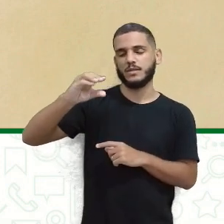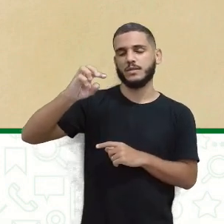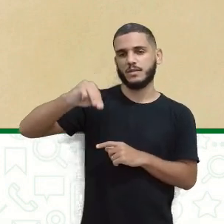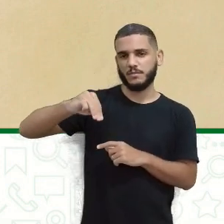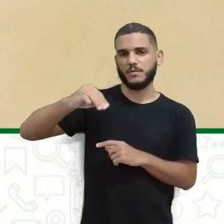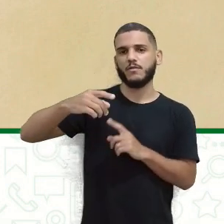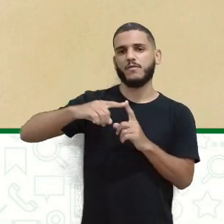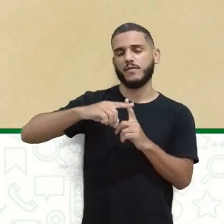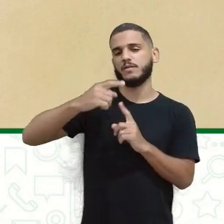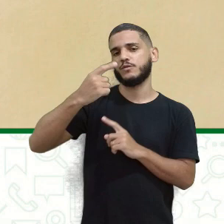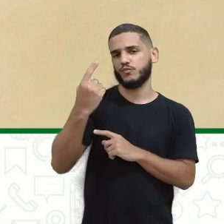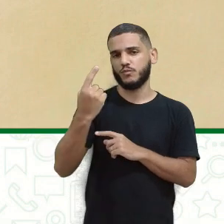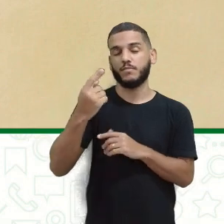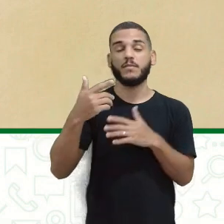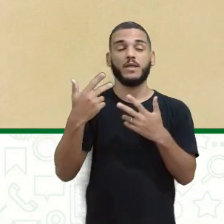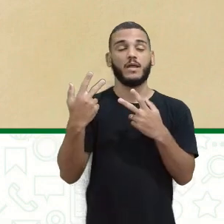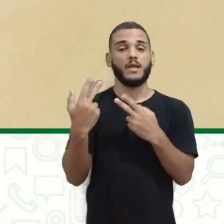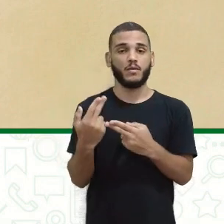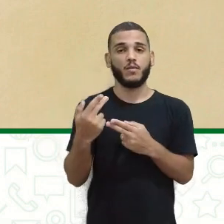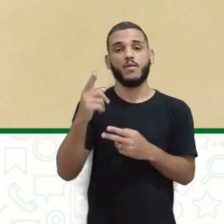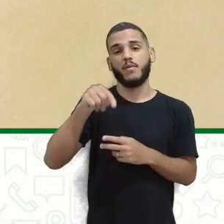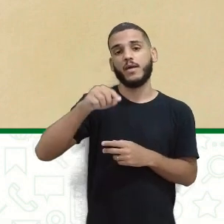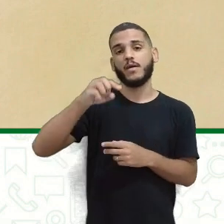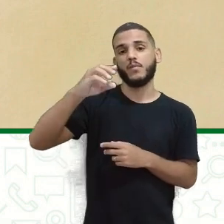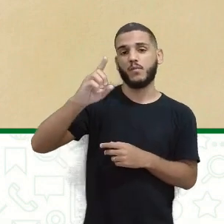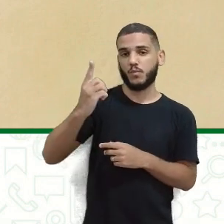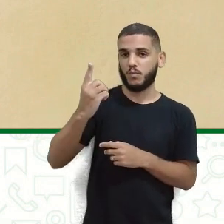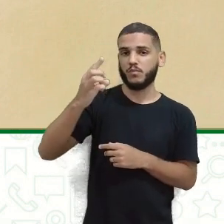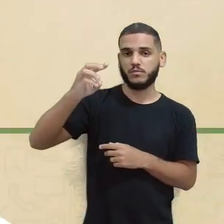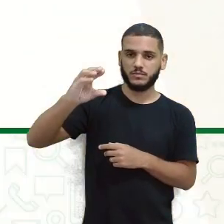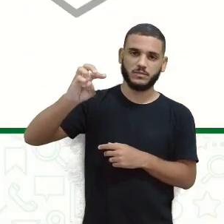centímetro, vai me dar exatamente 1 centímetro cúbico.